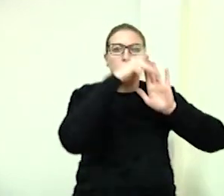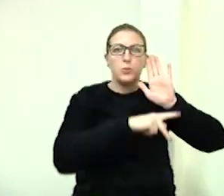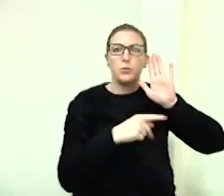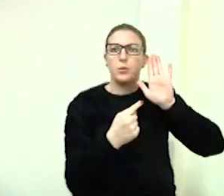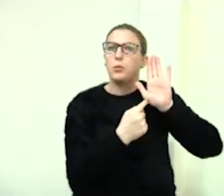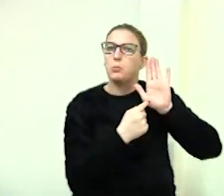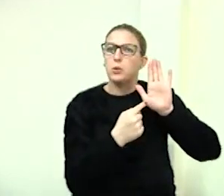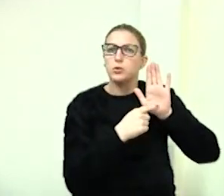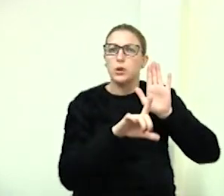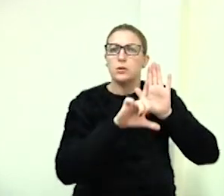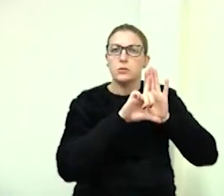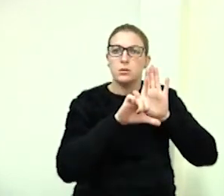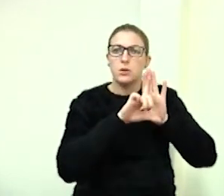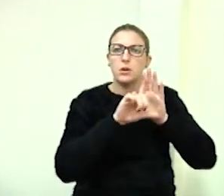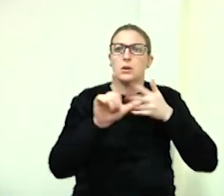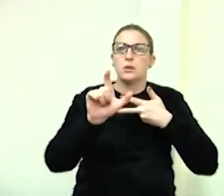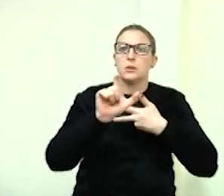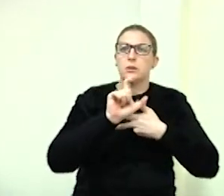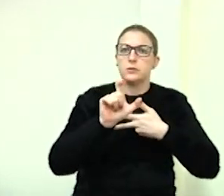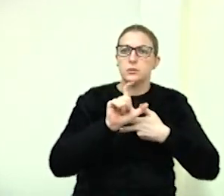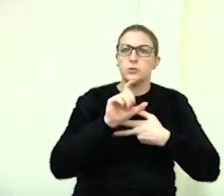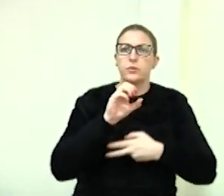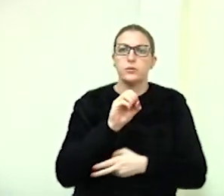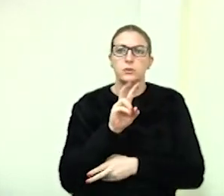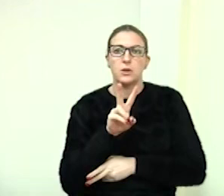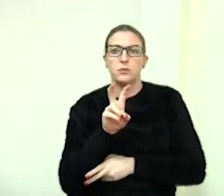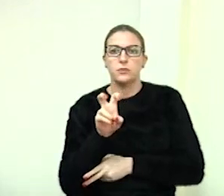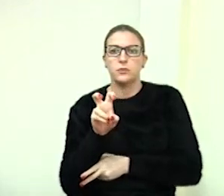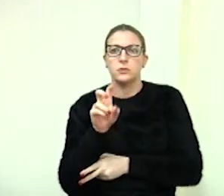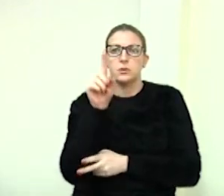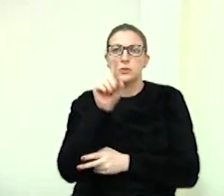Projeto de lei executivo 025-2020.